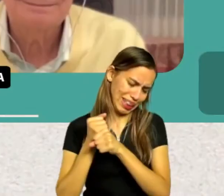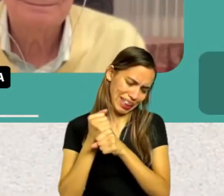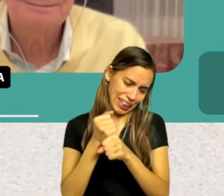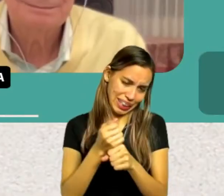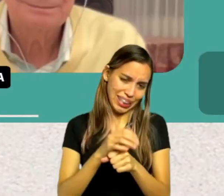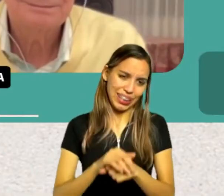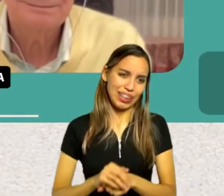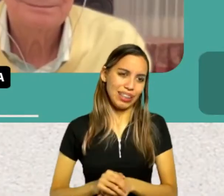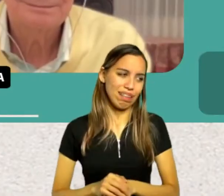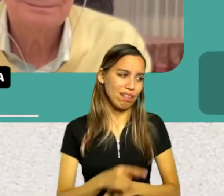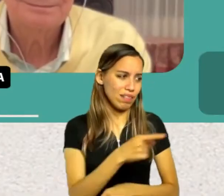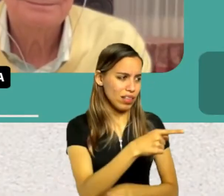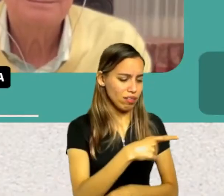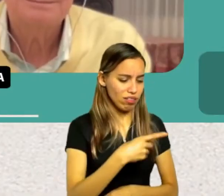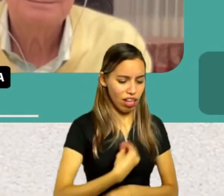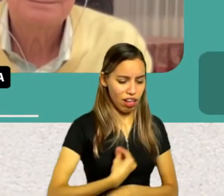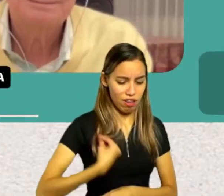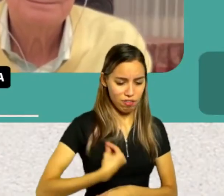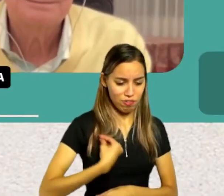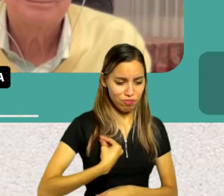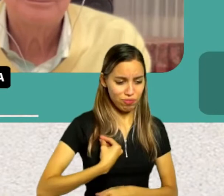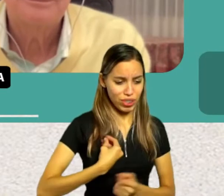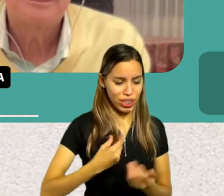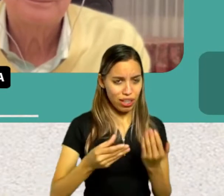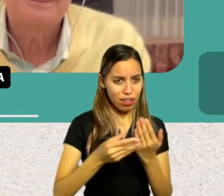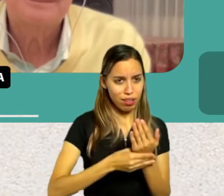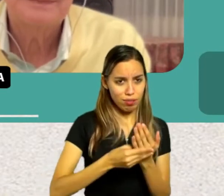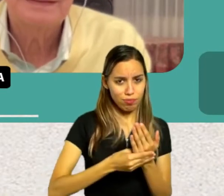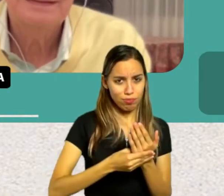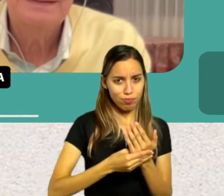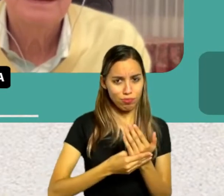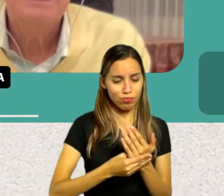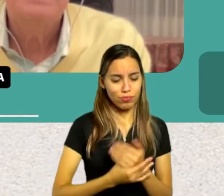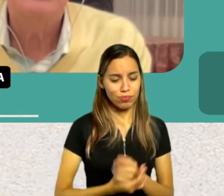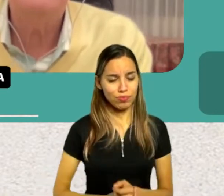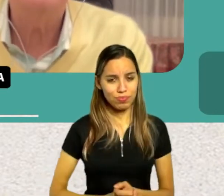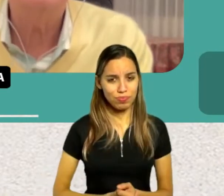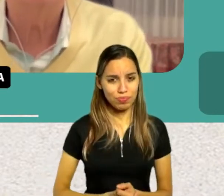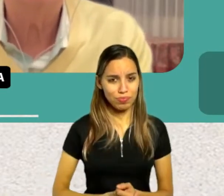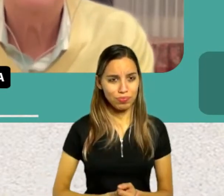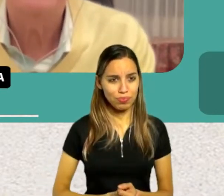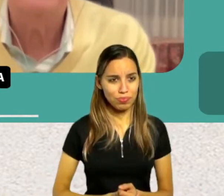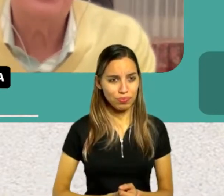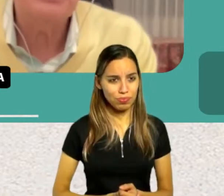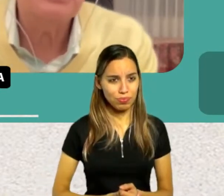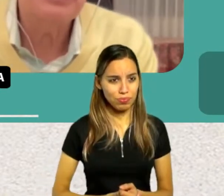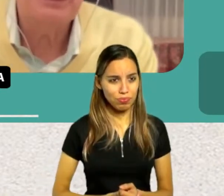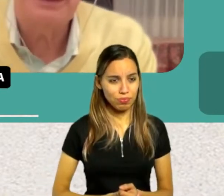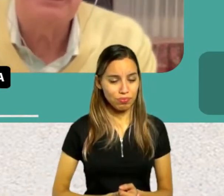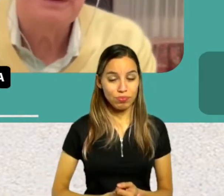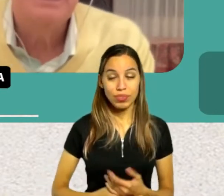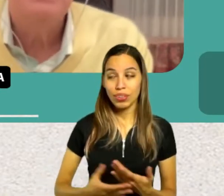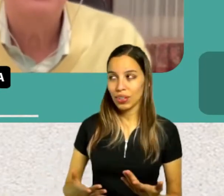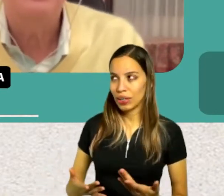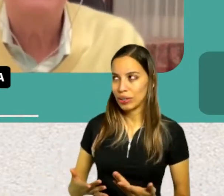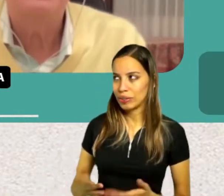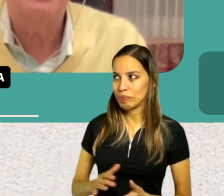sua vida literária. Muito obrigado por confiar em mim, por fazer isso. Olha, Afonso,